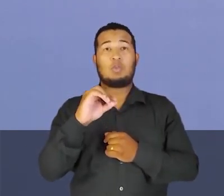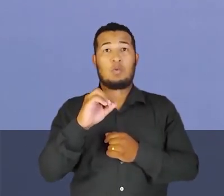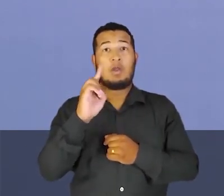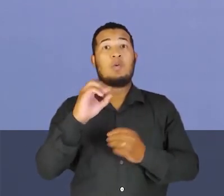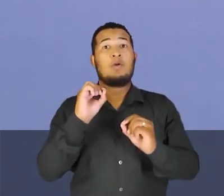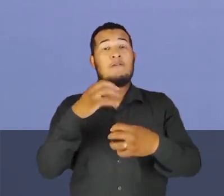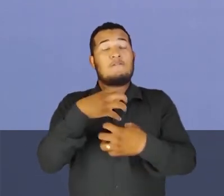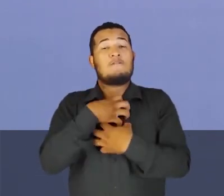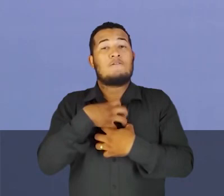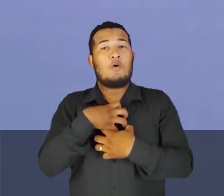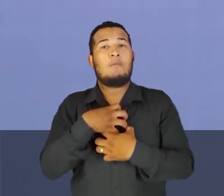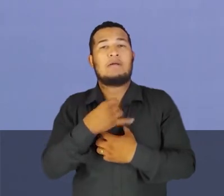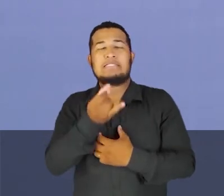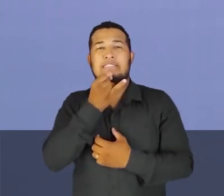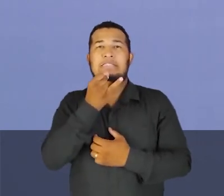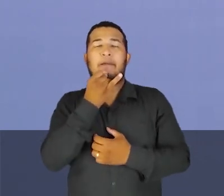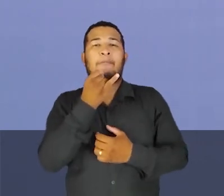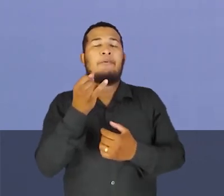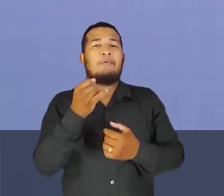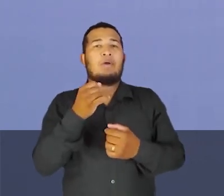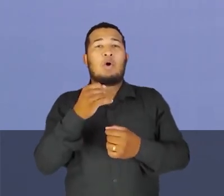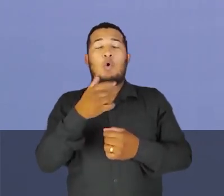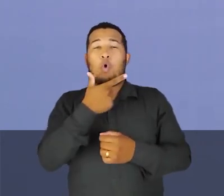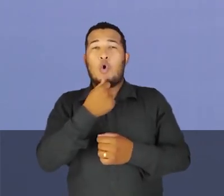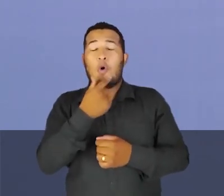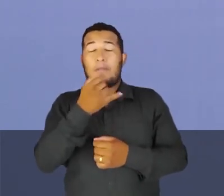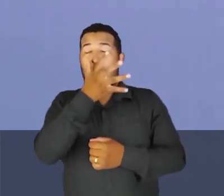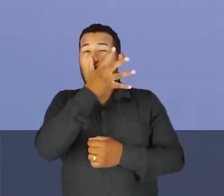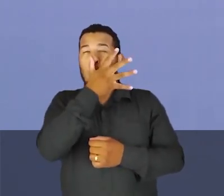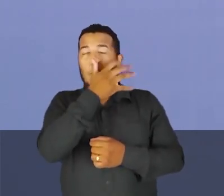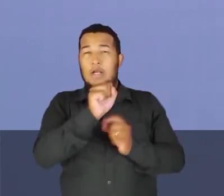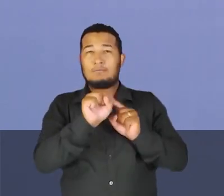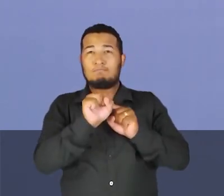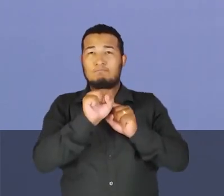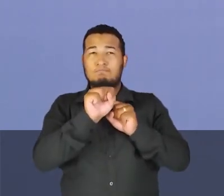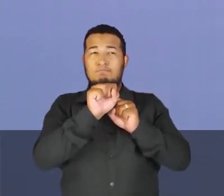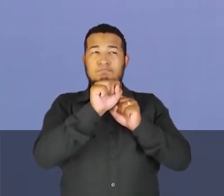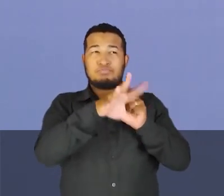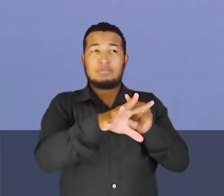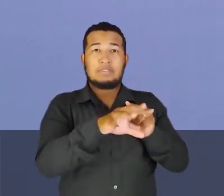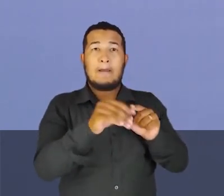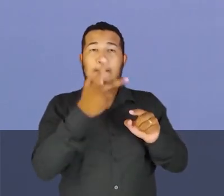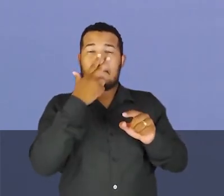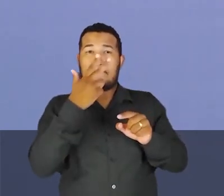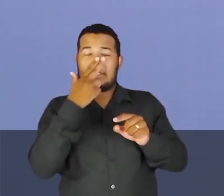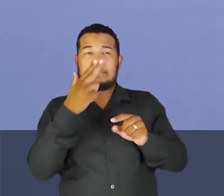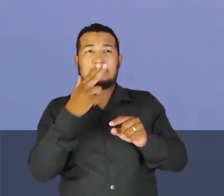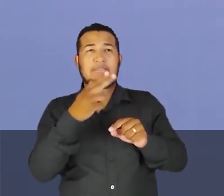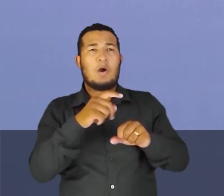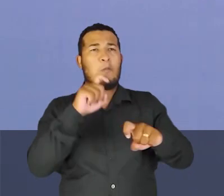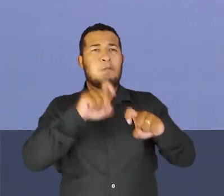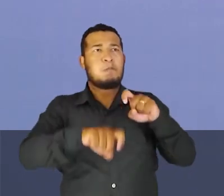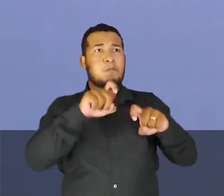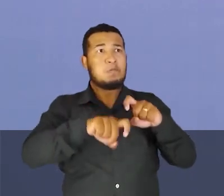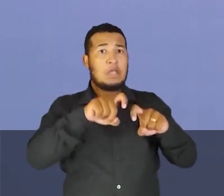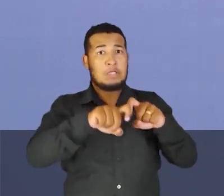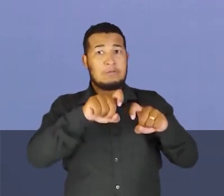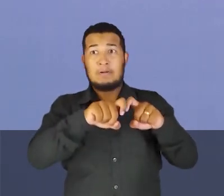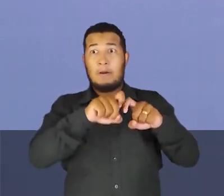forma em que, quando o homem vai ejacular, ele retira o órgão sexual para que